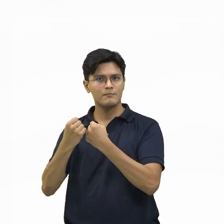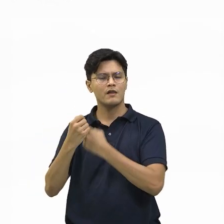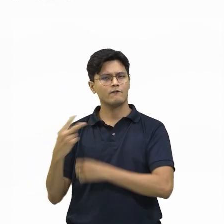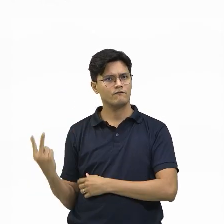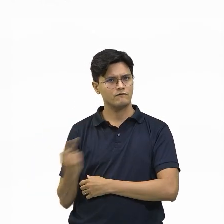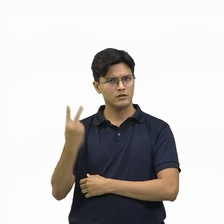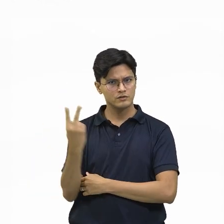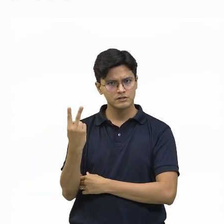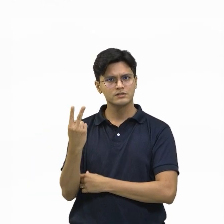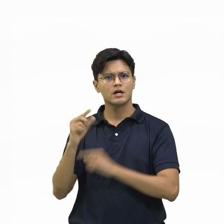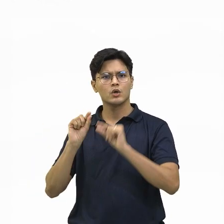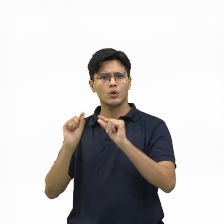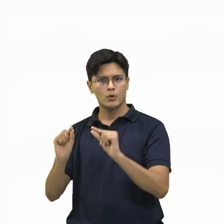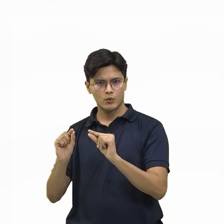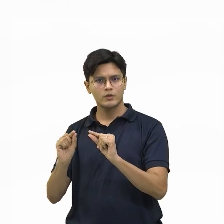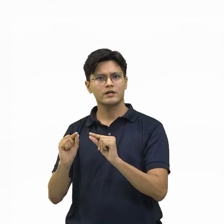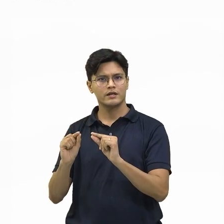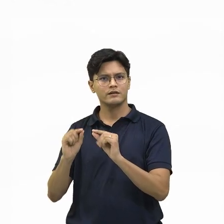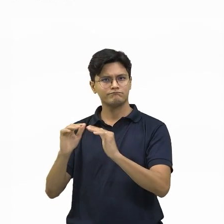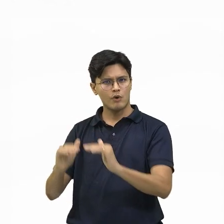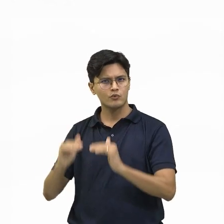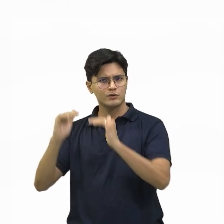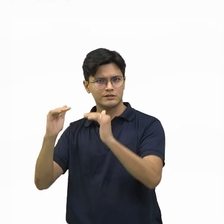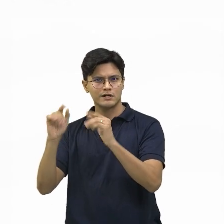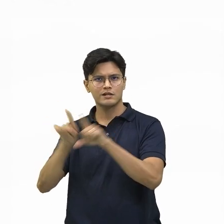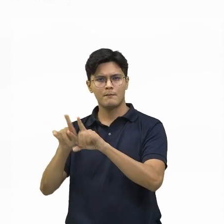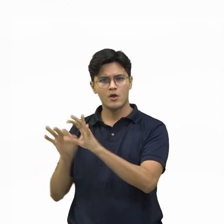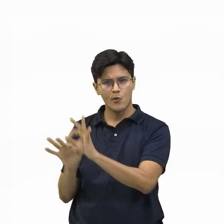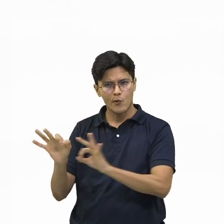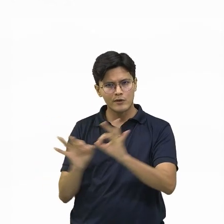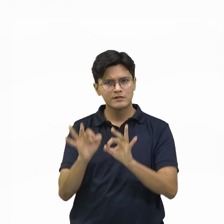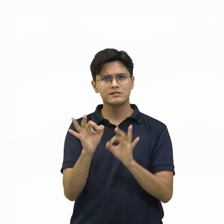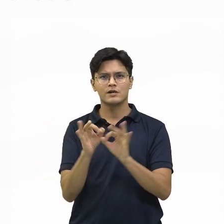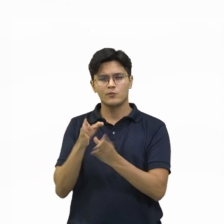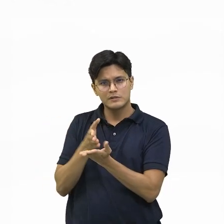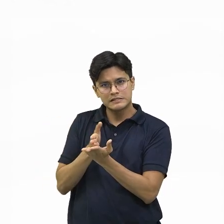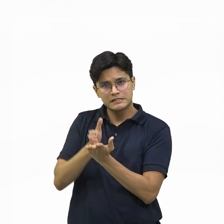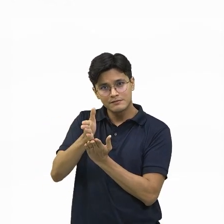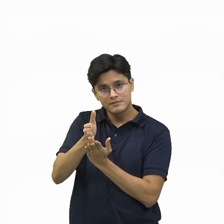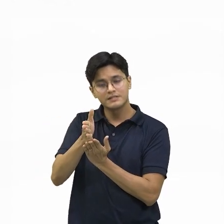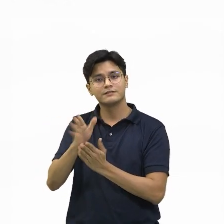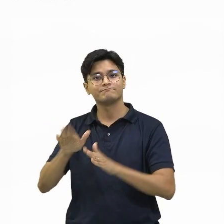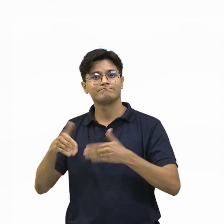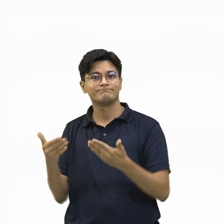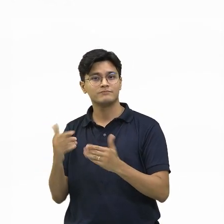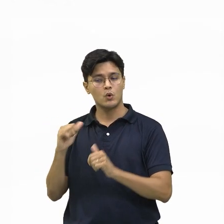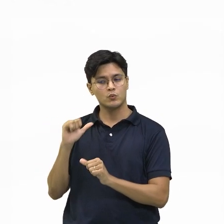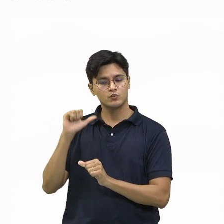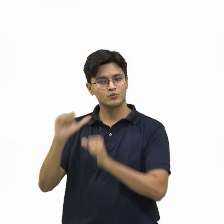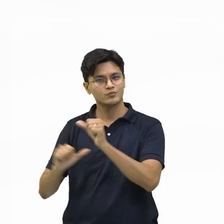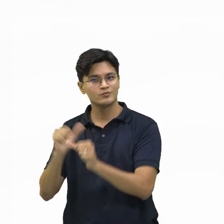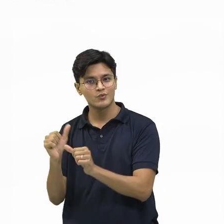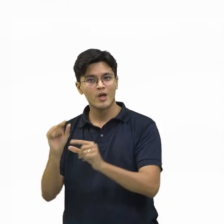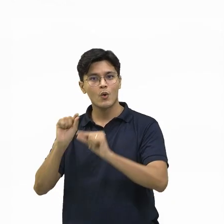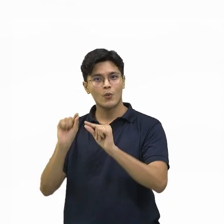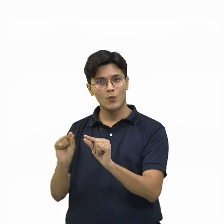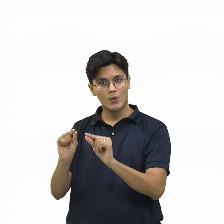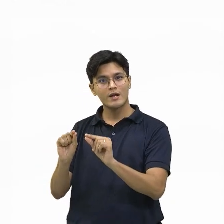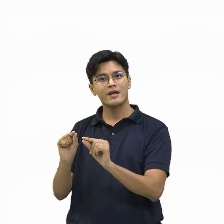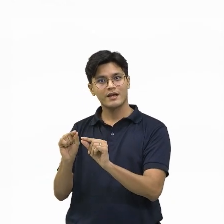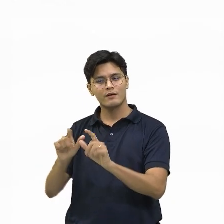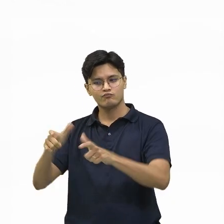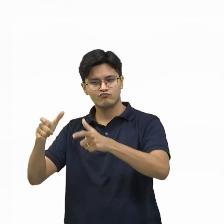a ordem e a disciplina, e assim tornou-se um estado muito militarizado, um